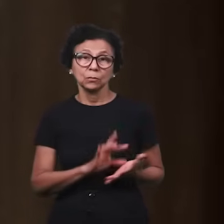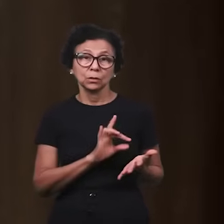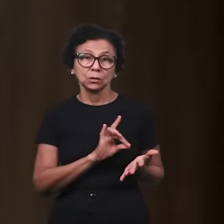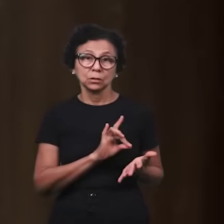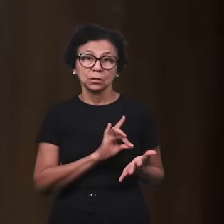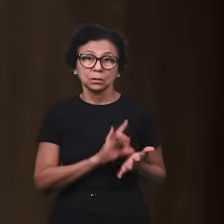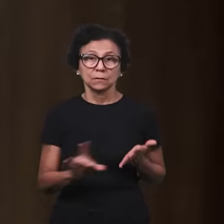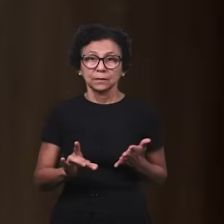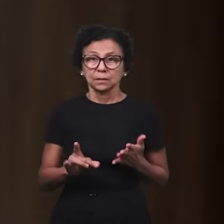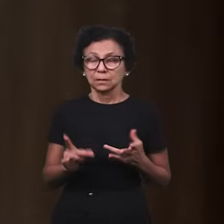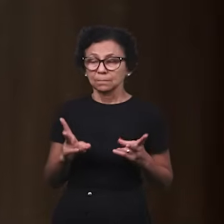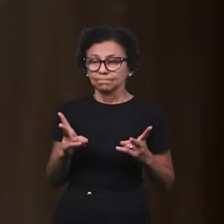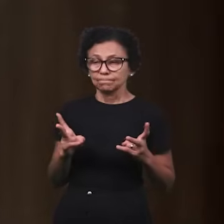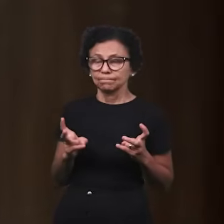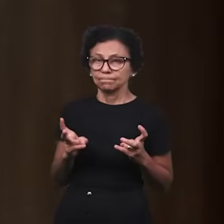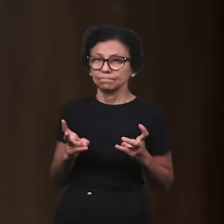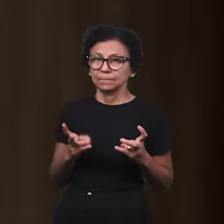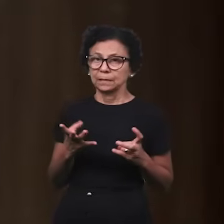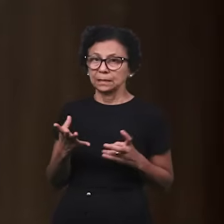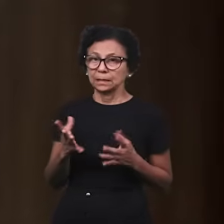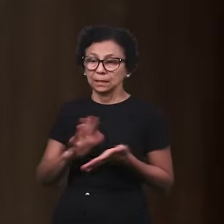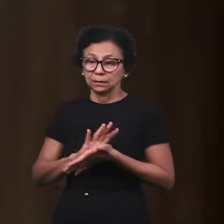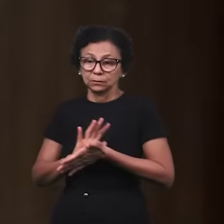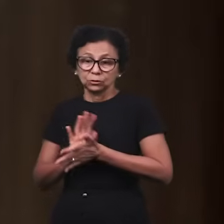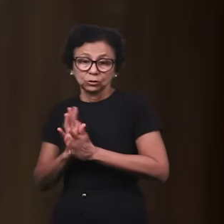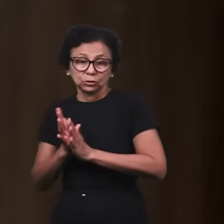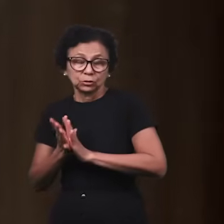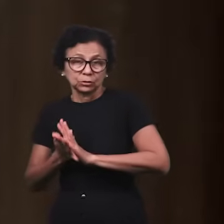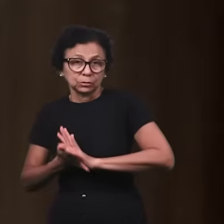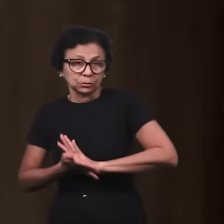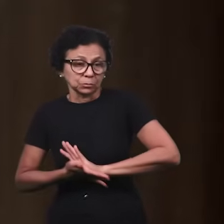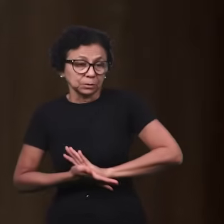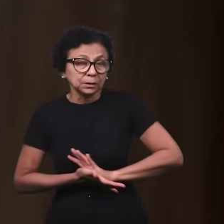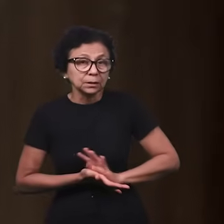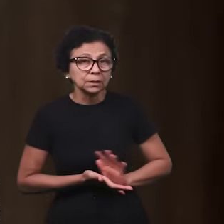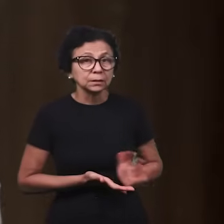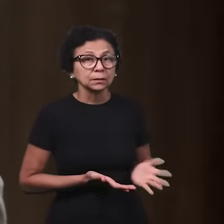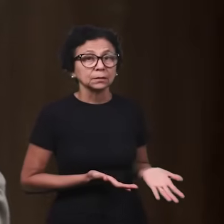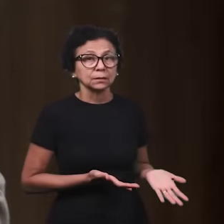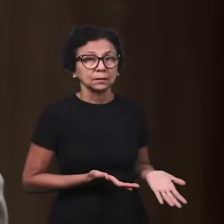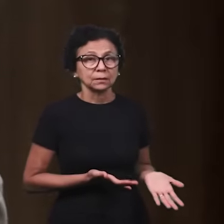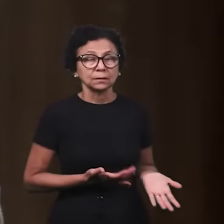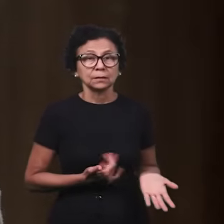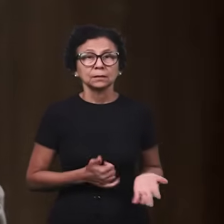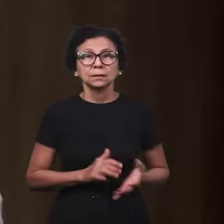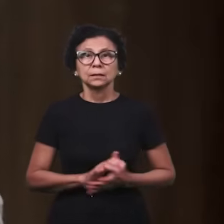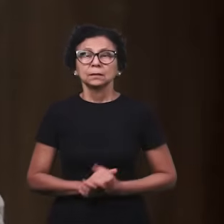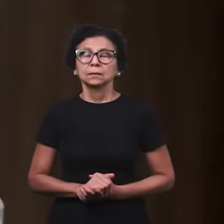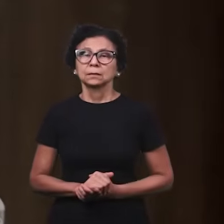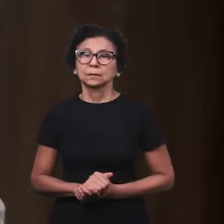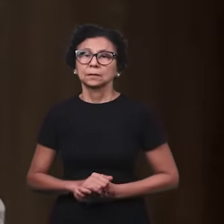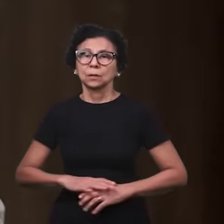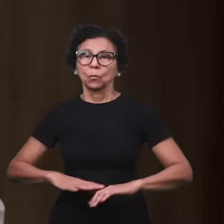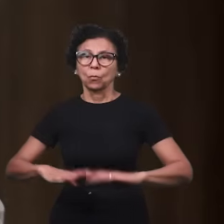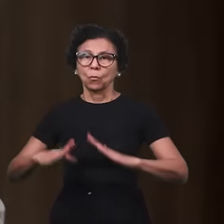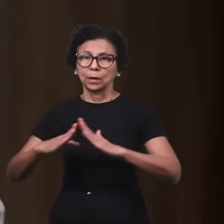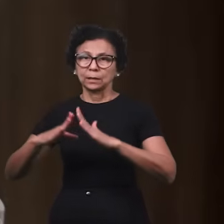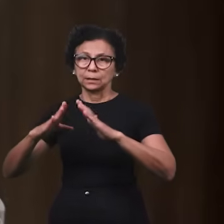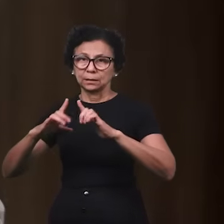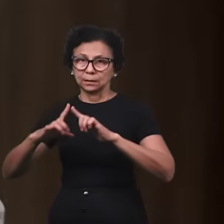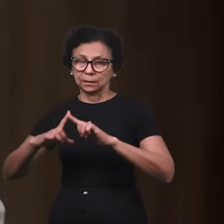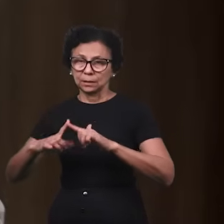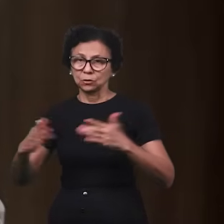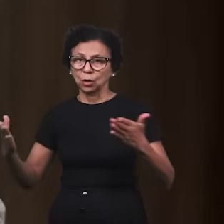maligna até. Então, a igreja, como aquelas cidades fortes, precisa ter a sua própria